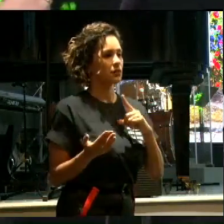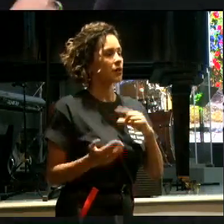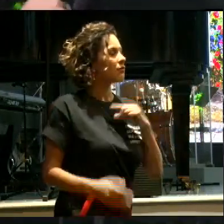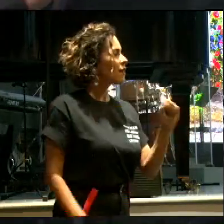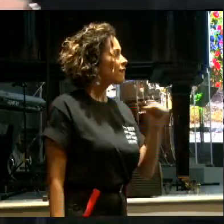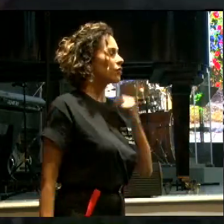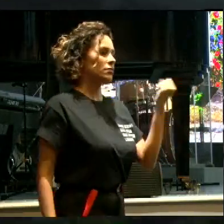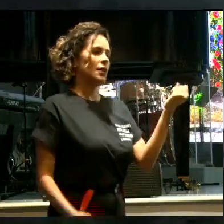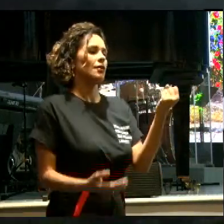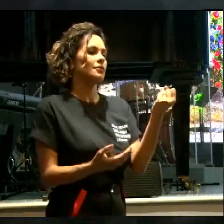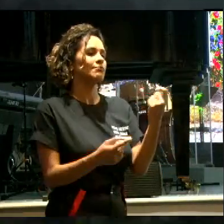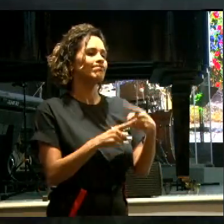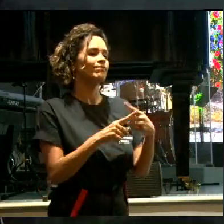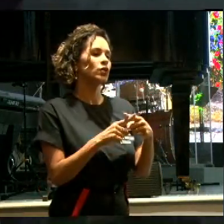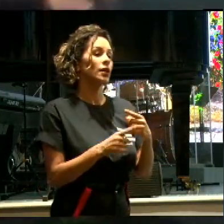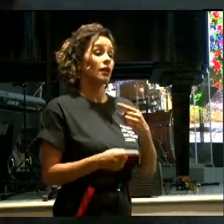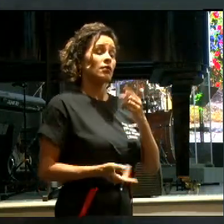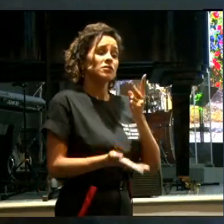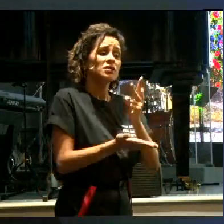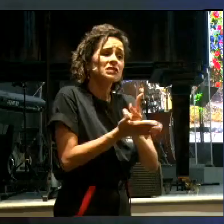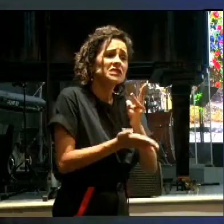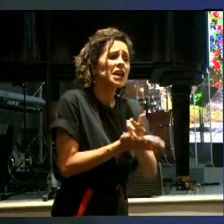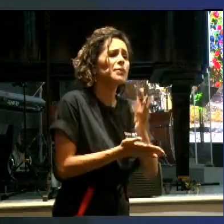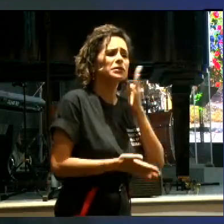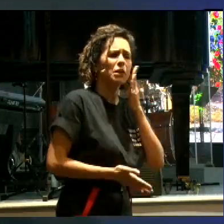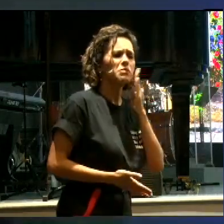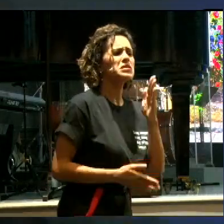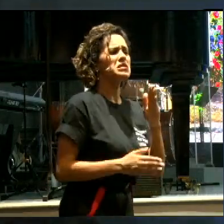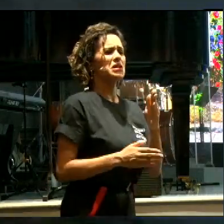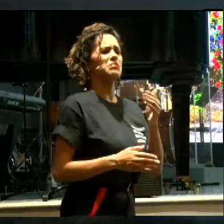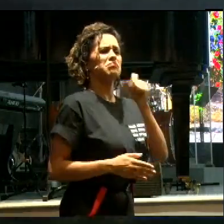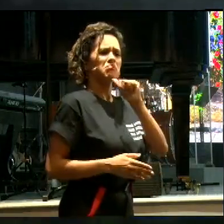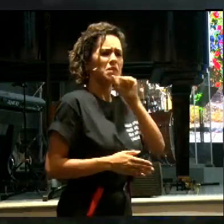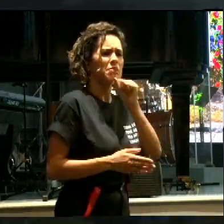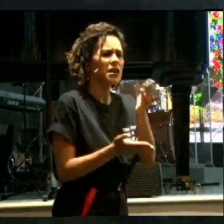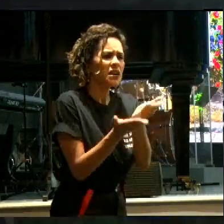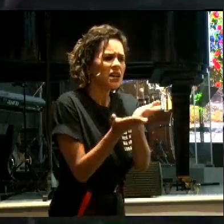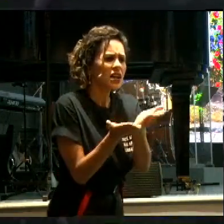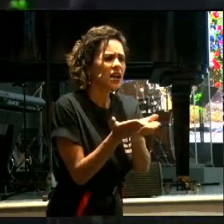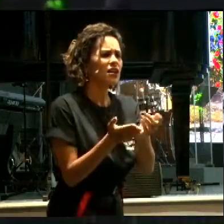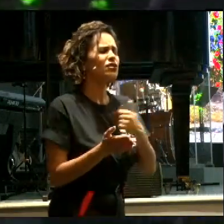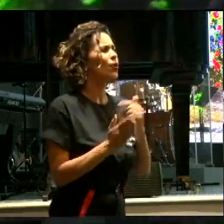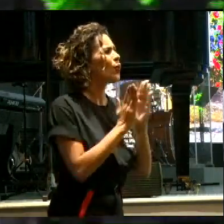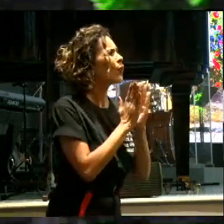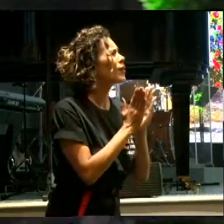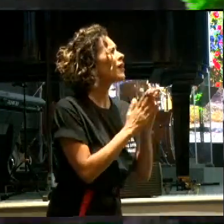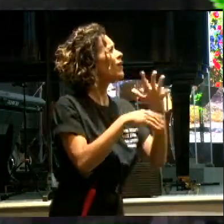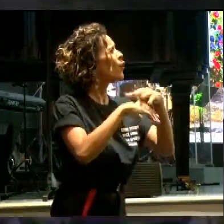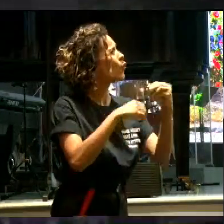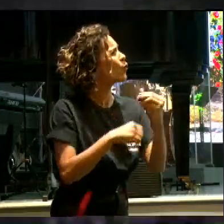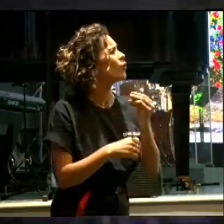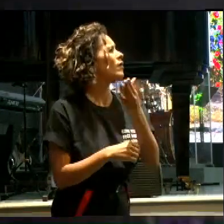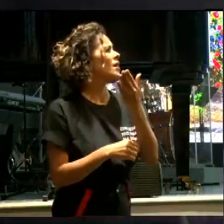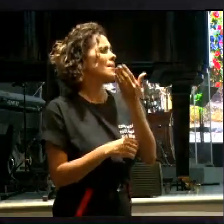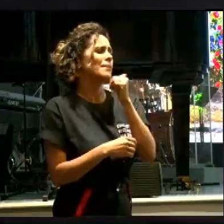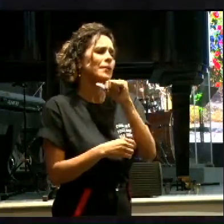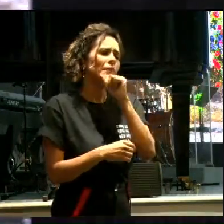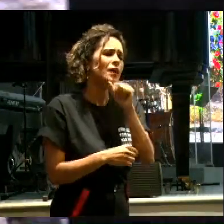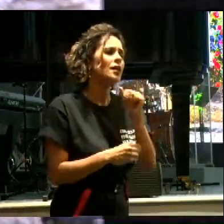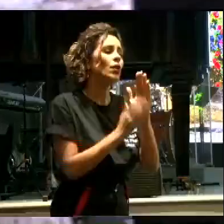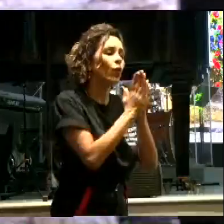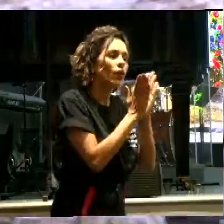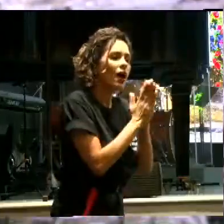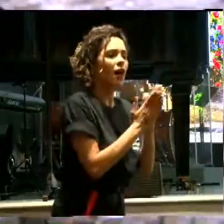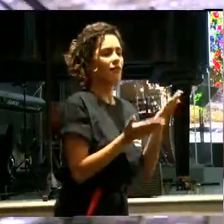da minha vida, por quê? Porque eu sempre ficava, Senhor, por favor, cura minha mãe, cura minha mãe, cura minha mãe, cura minha mãe. Até que